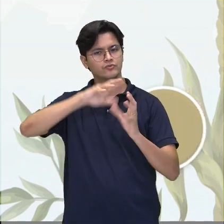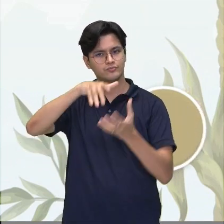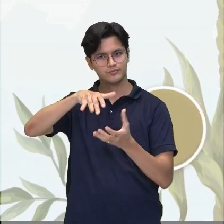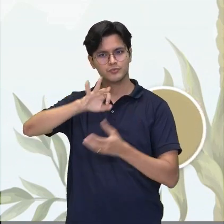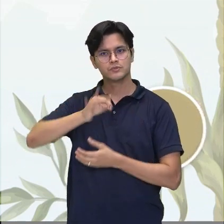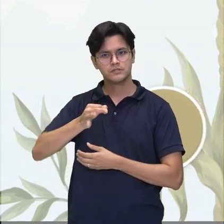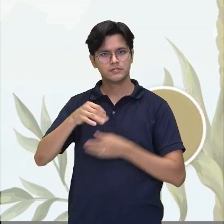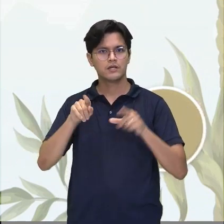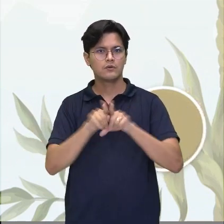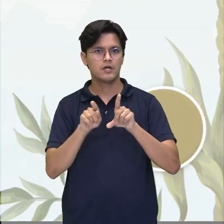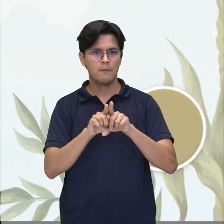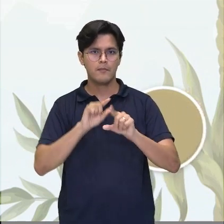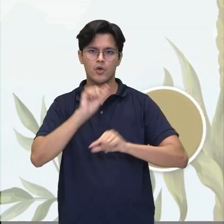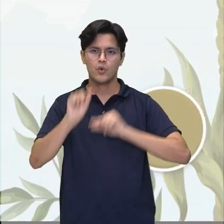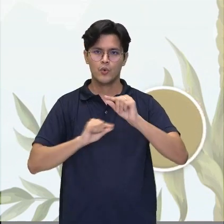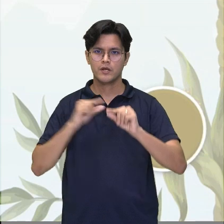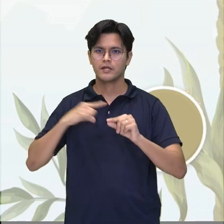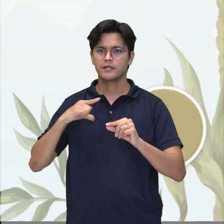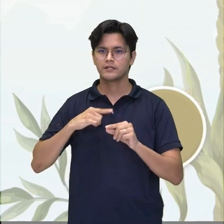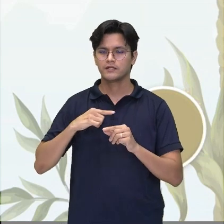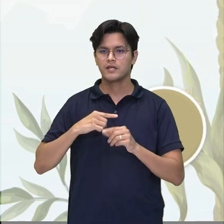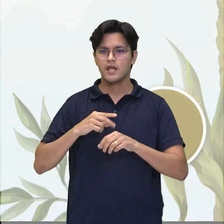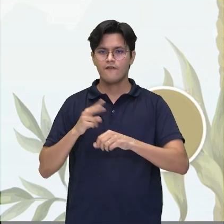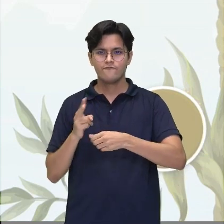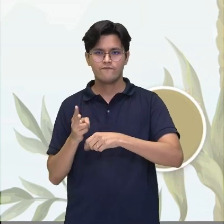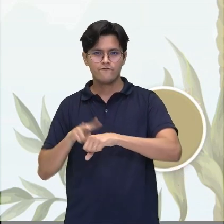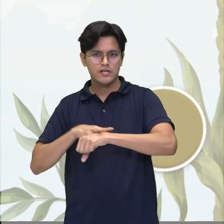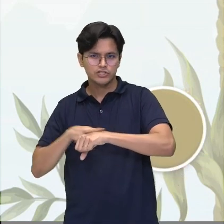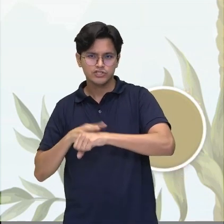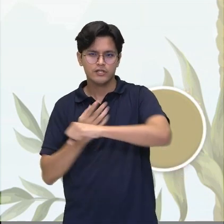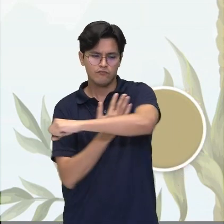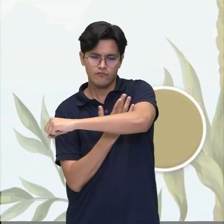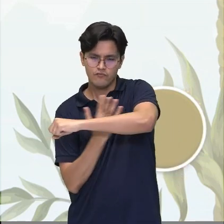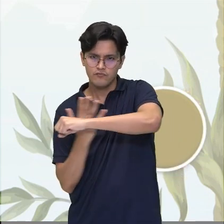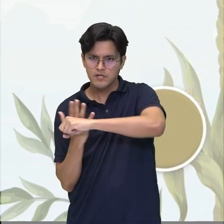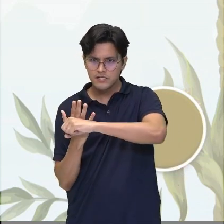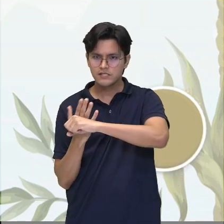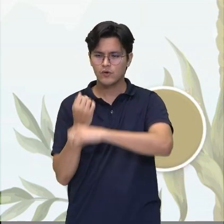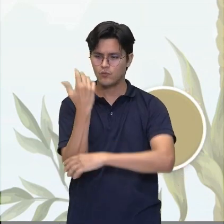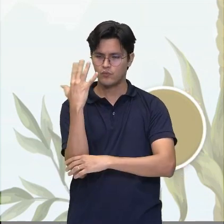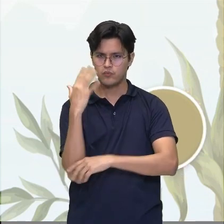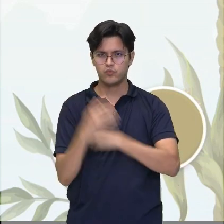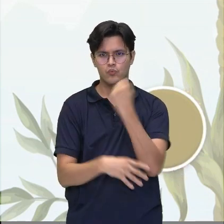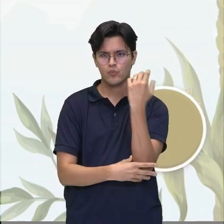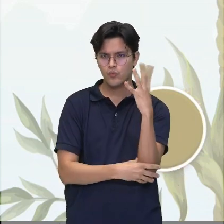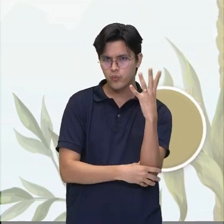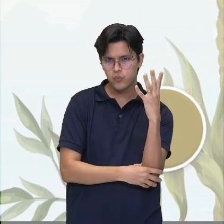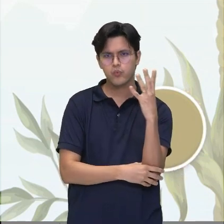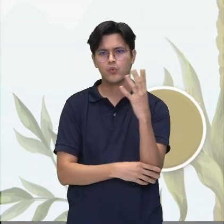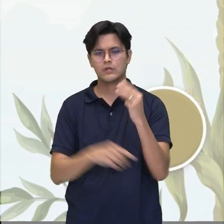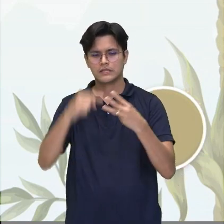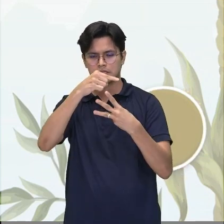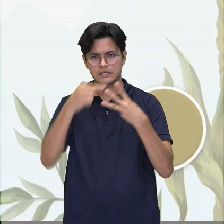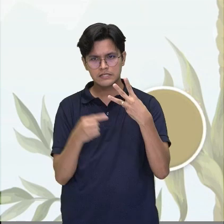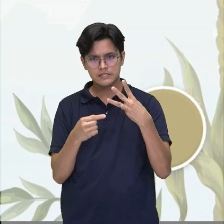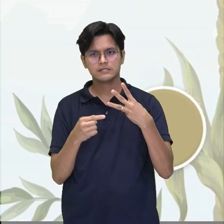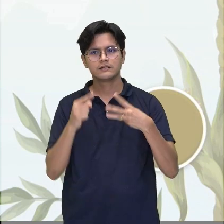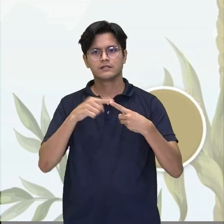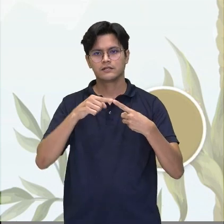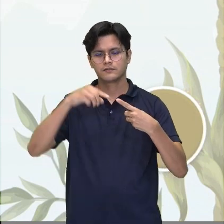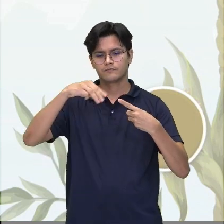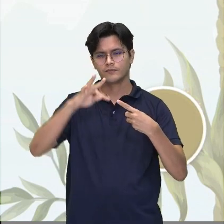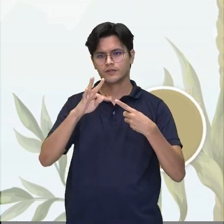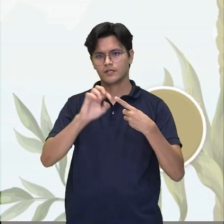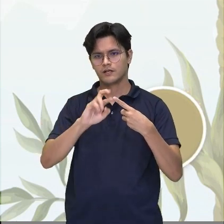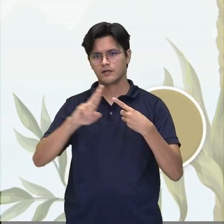vegetação classificada em 3 categorias, ou 3 níveis, ou 3 estratos, né, como nós verificamos, que são mata de terra